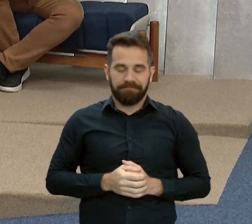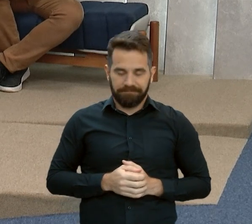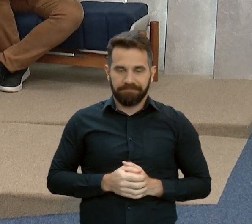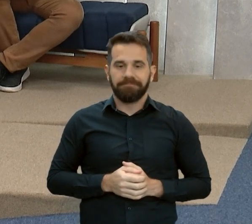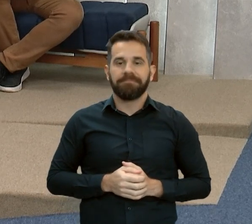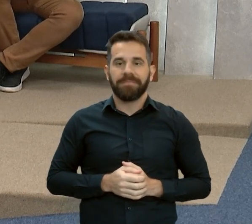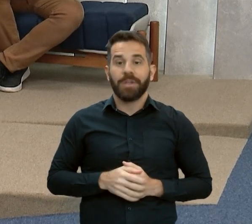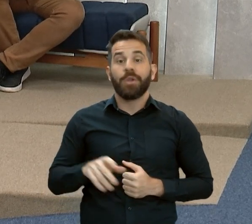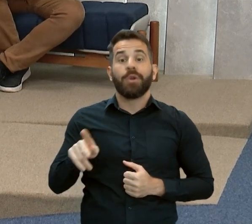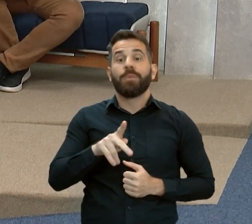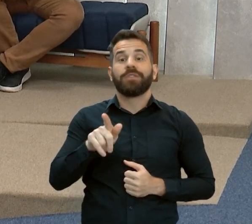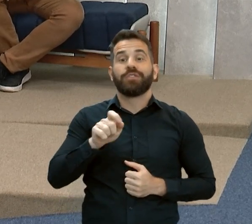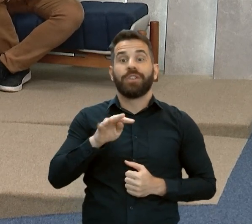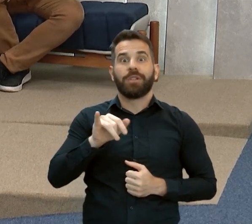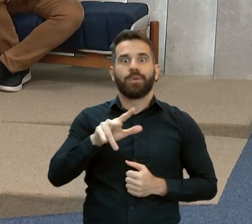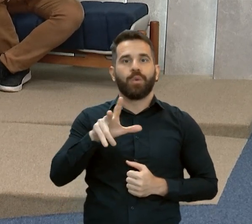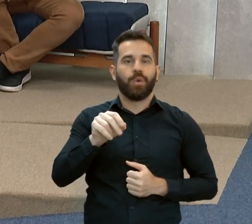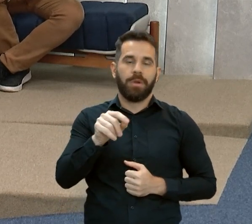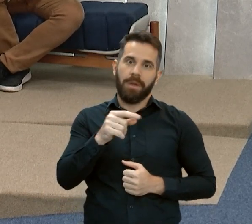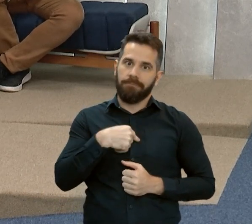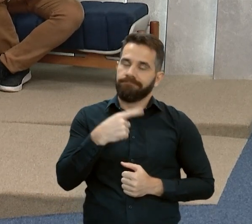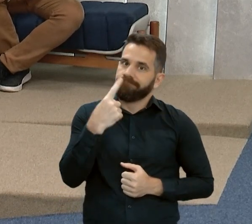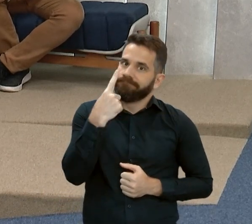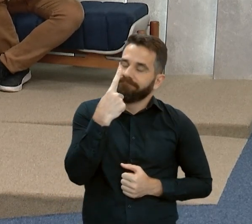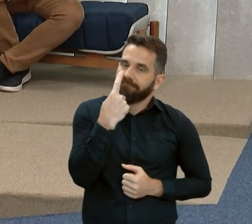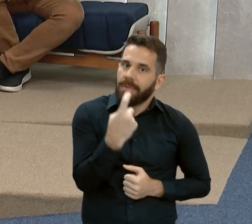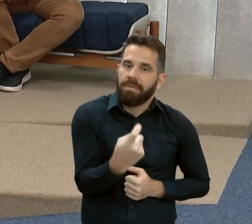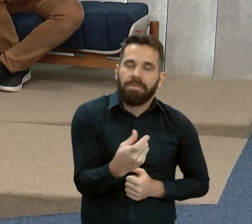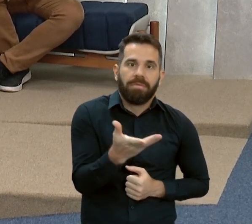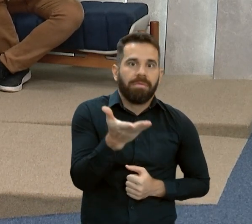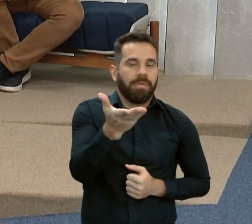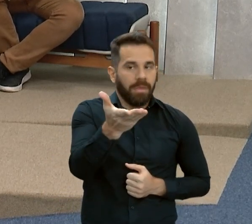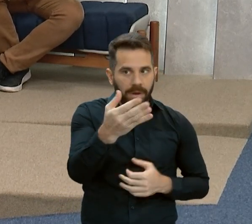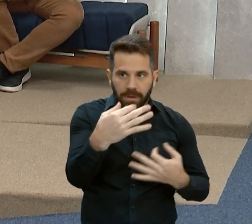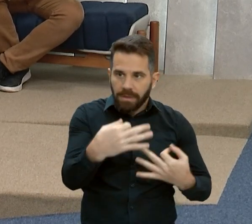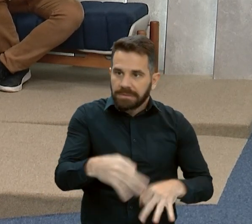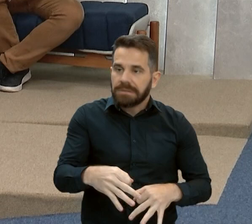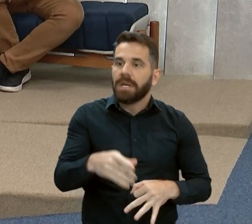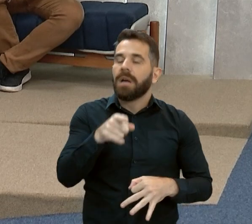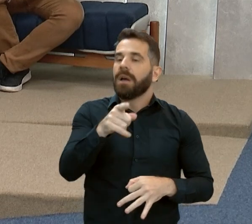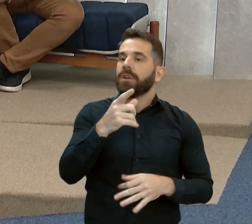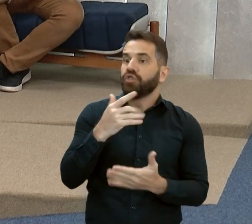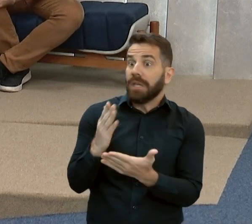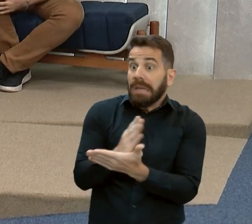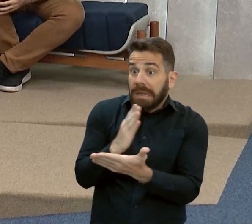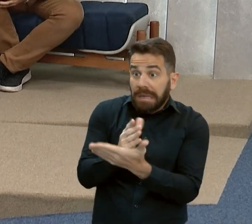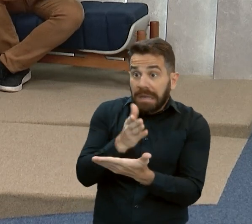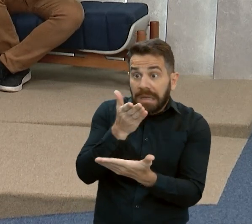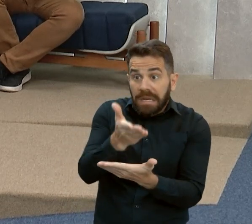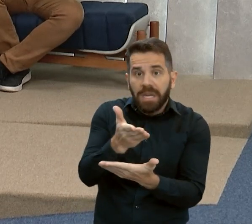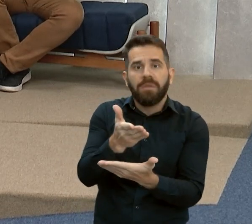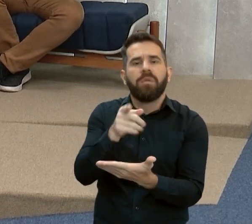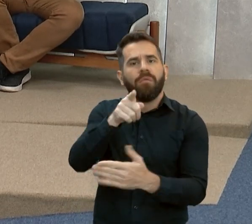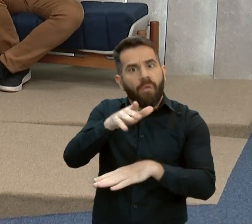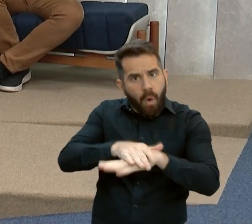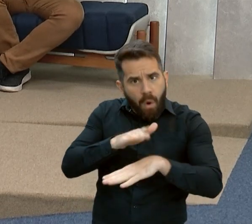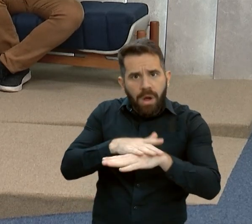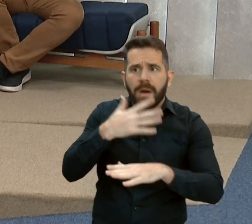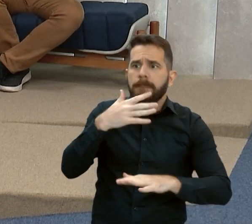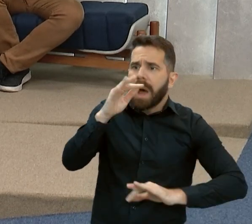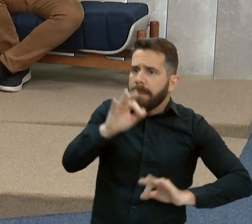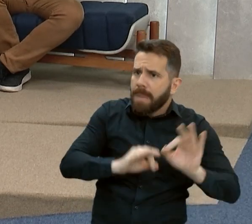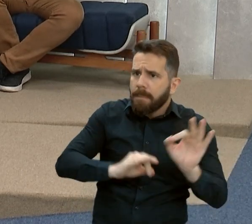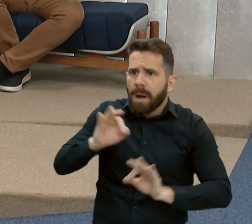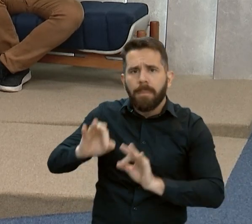a interatividade que existe nele, né? Essa coisa de colocar um livro que o senhor fez ali,